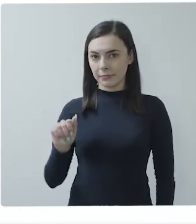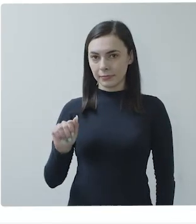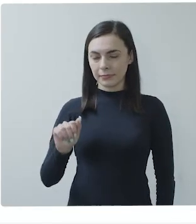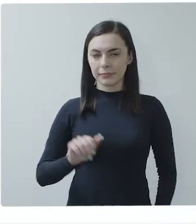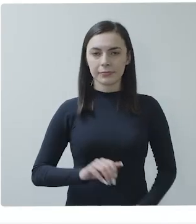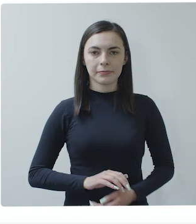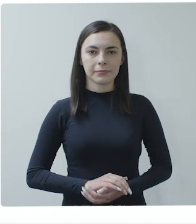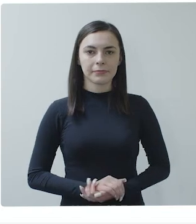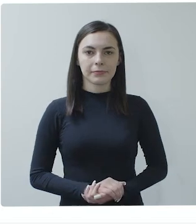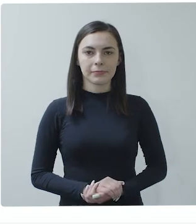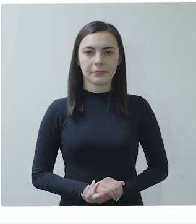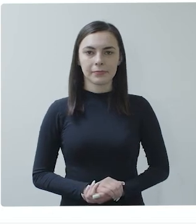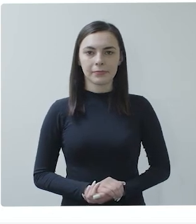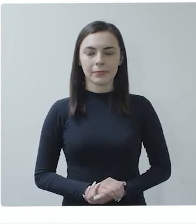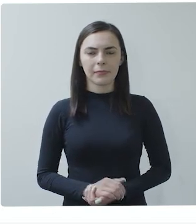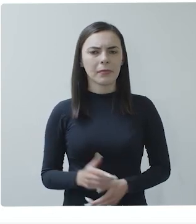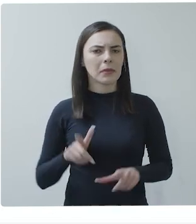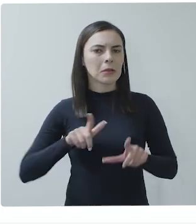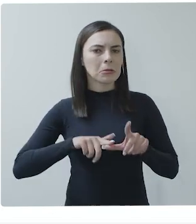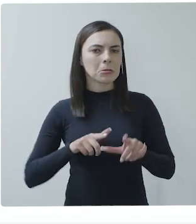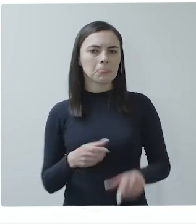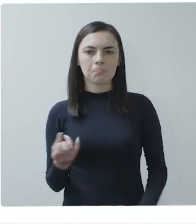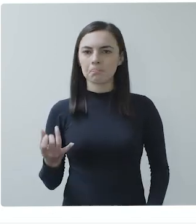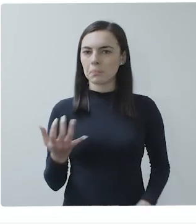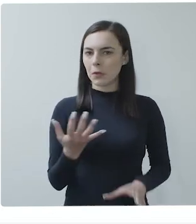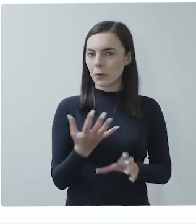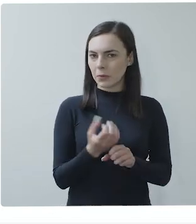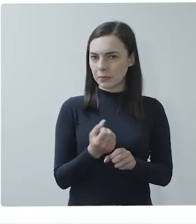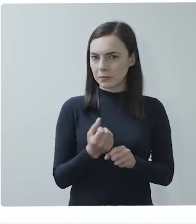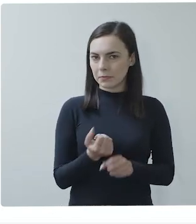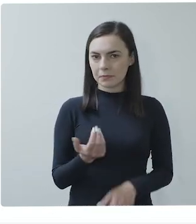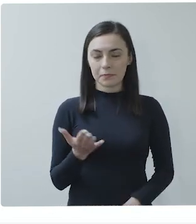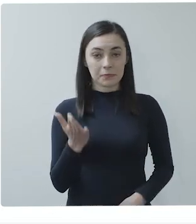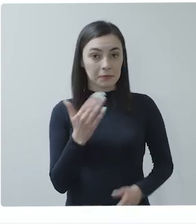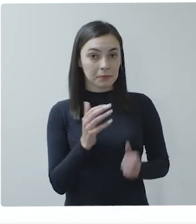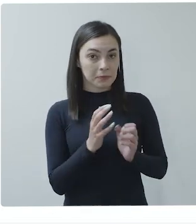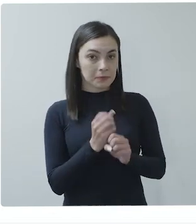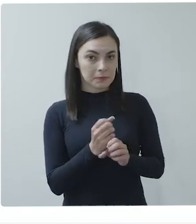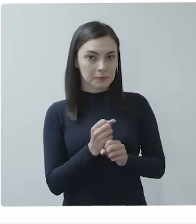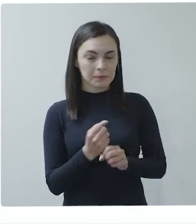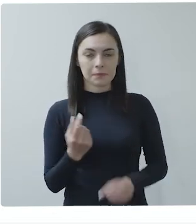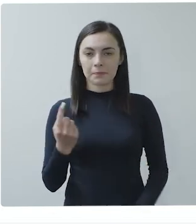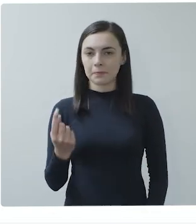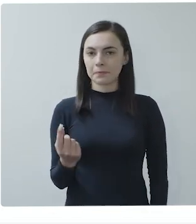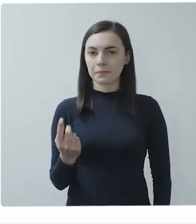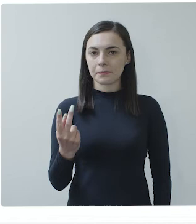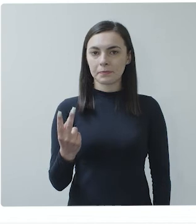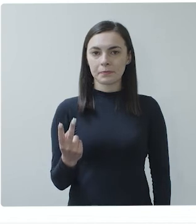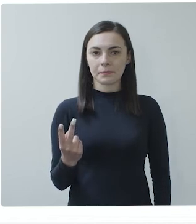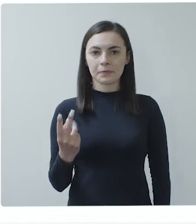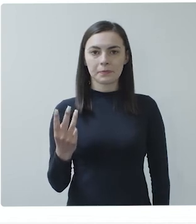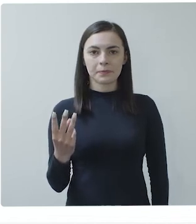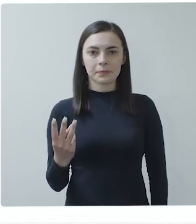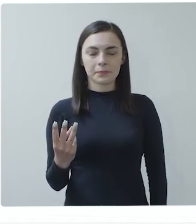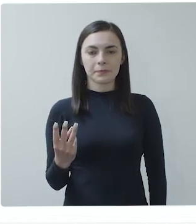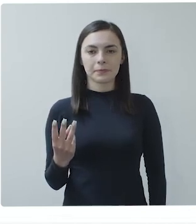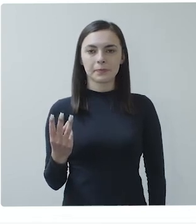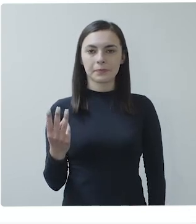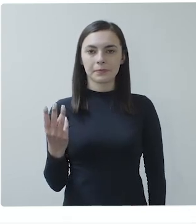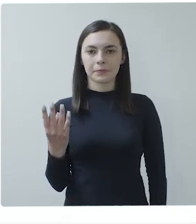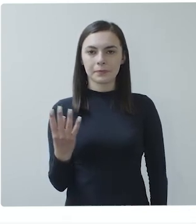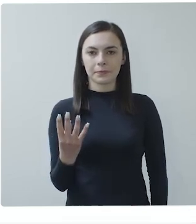Palavra Mafalda. Tem quantas letras? Vamos contar? Uma,